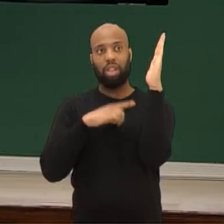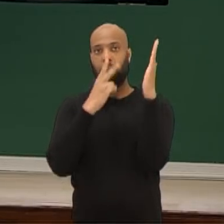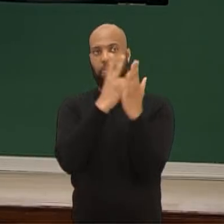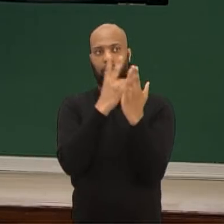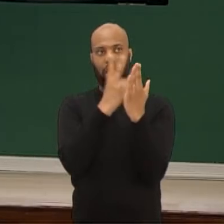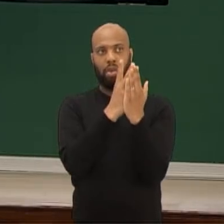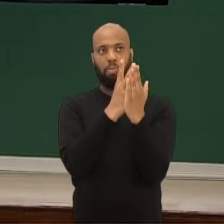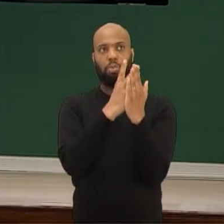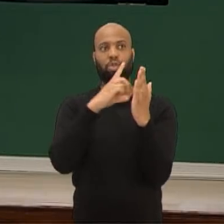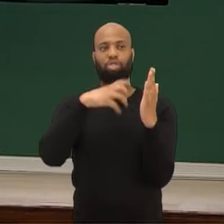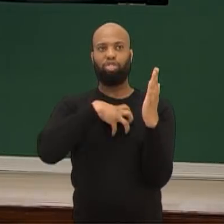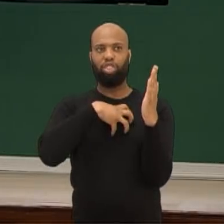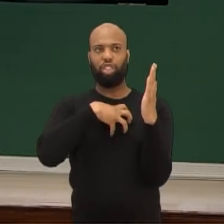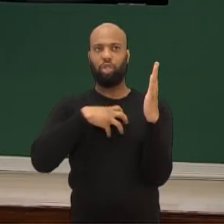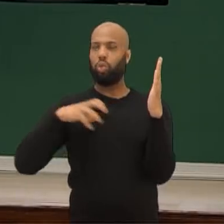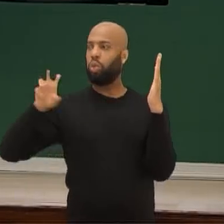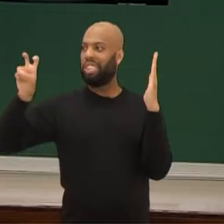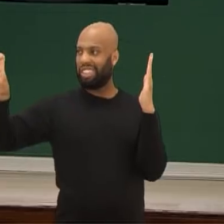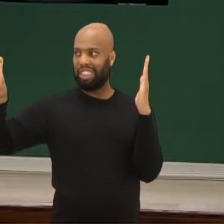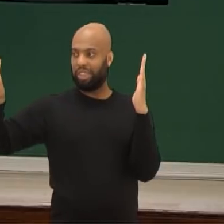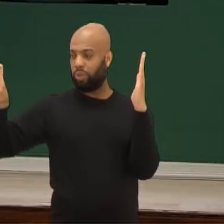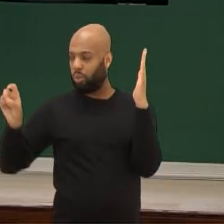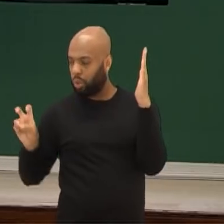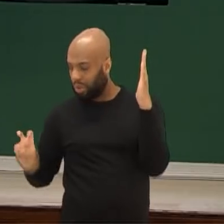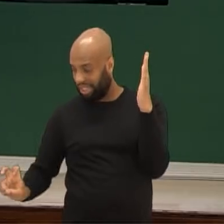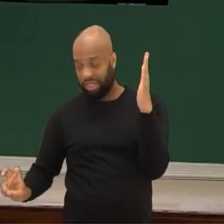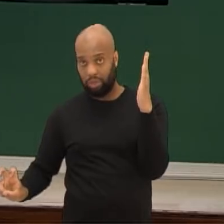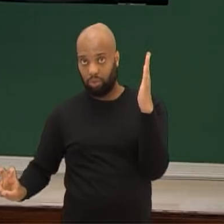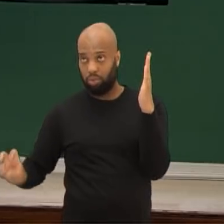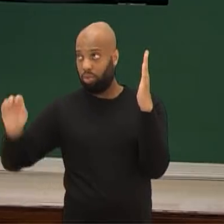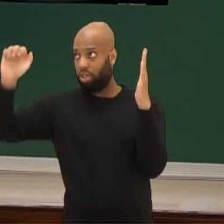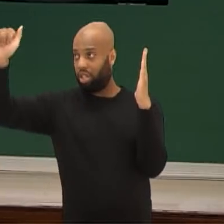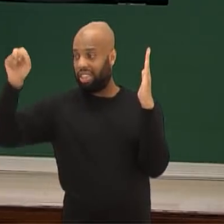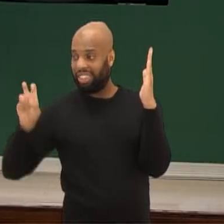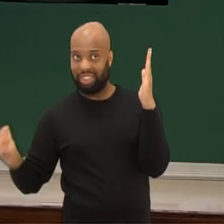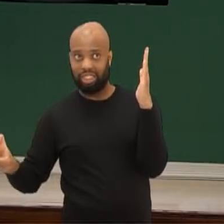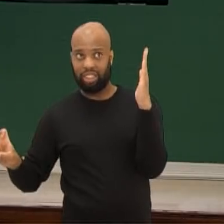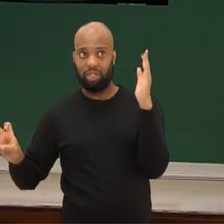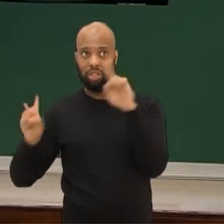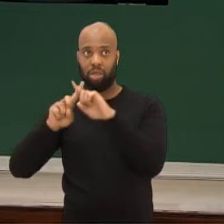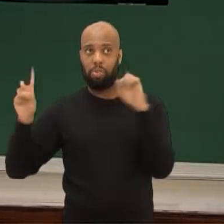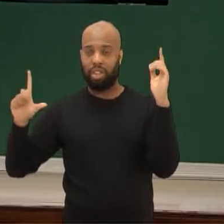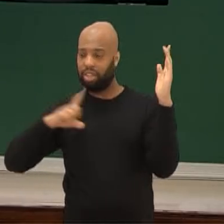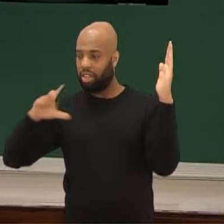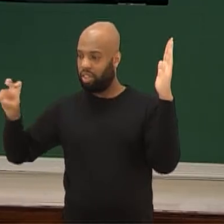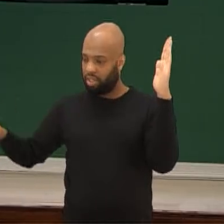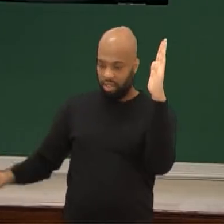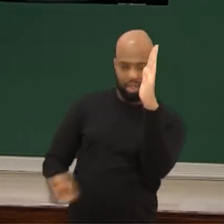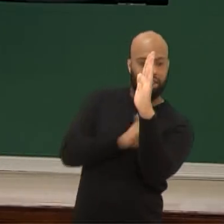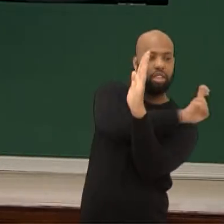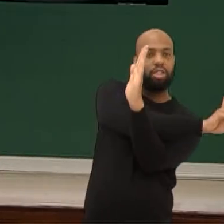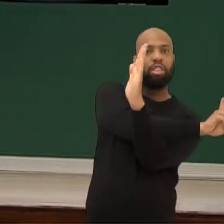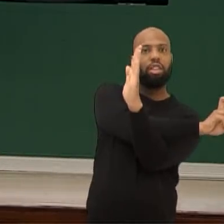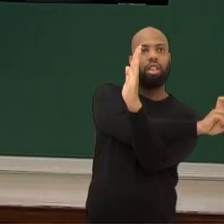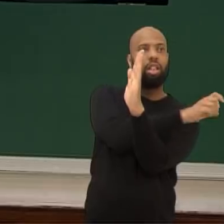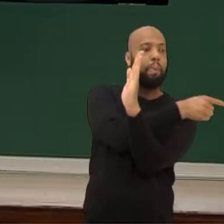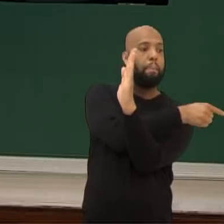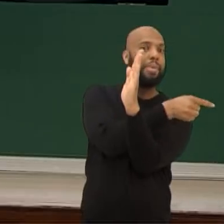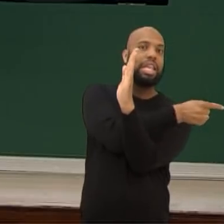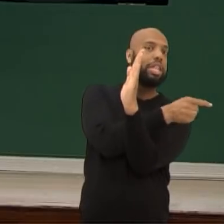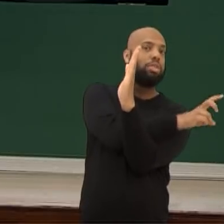5 e 3, porém, a sua reflexão desloca ele, remove ele